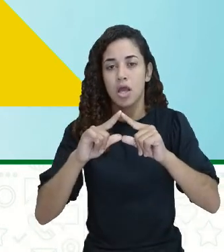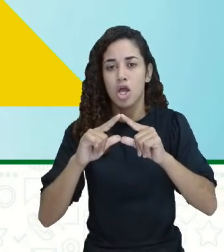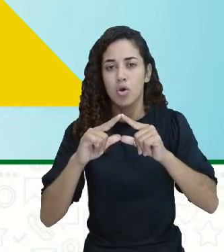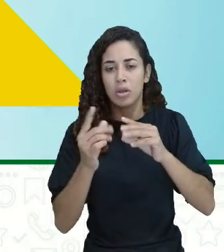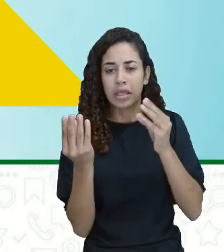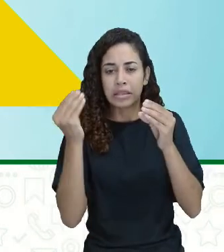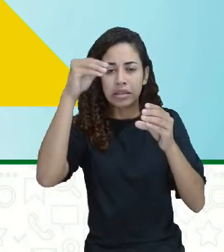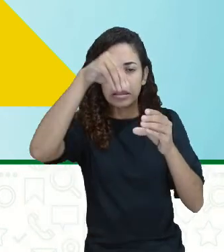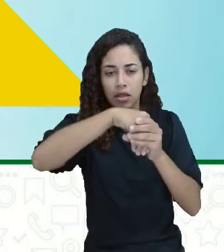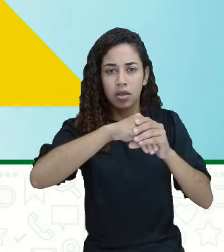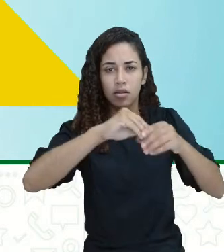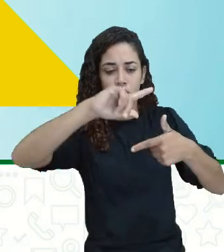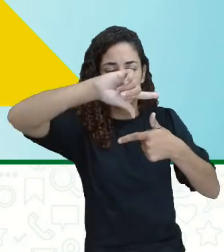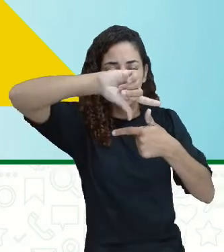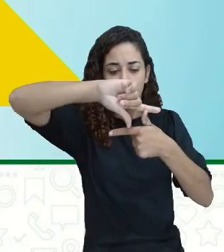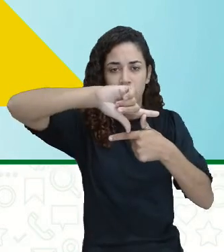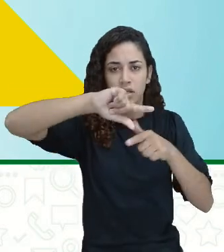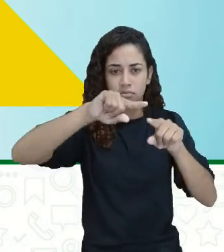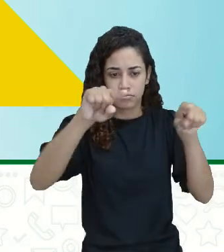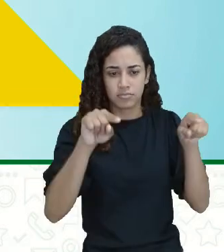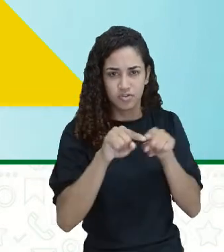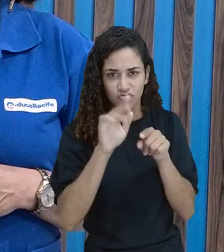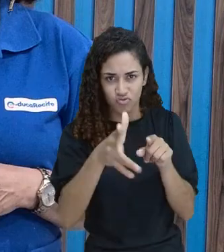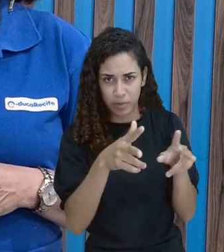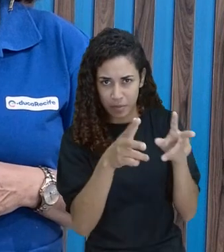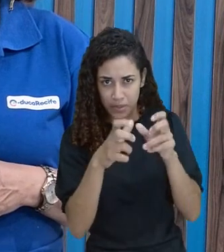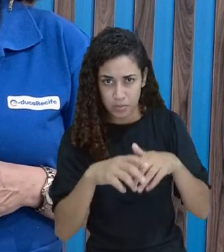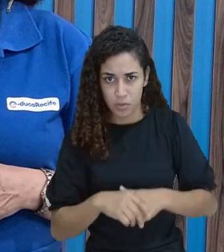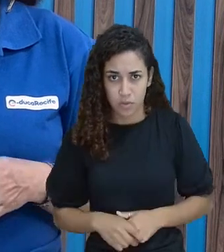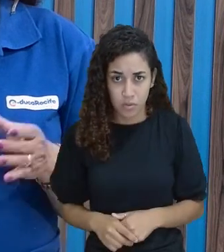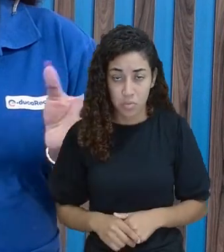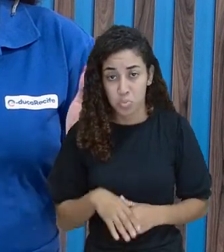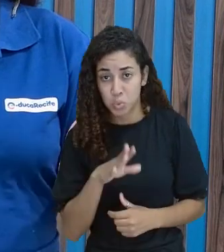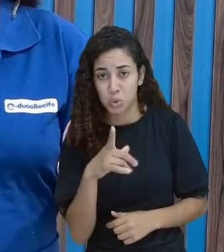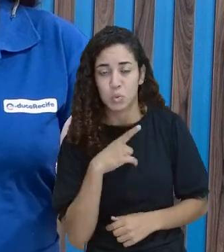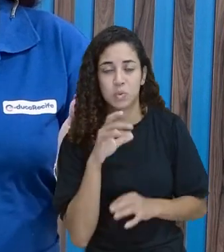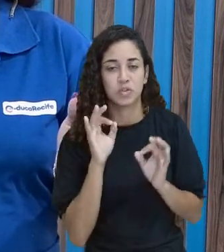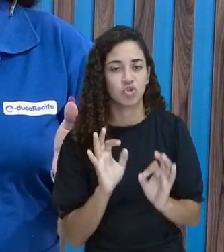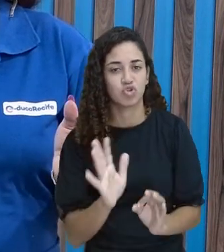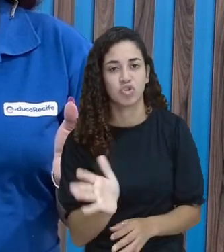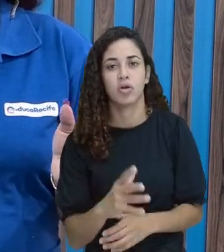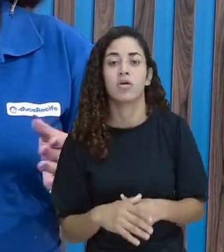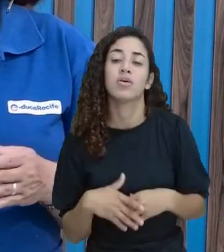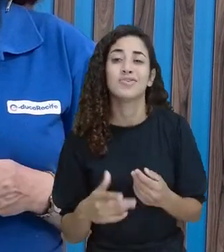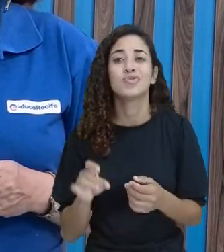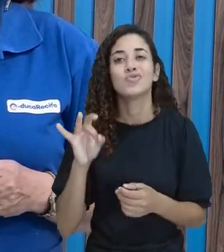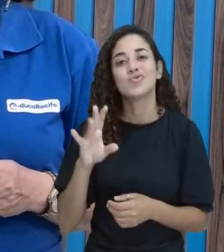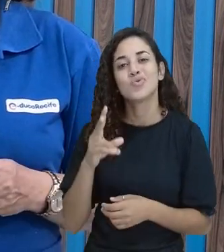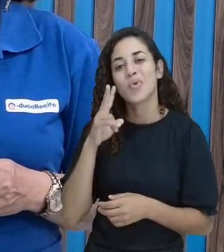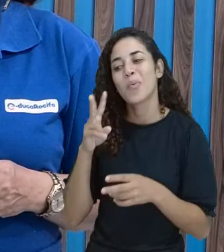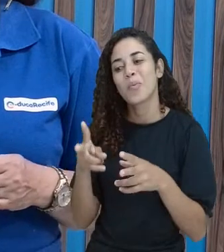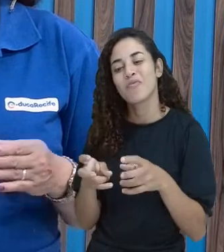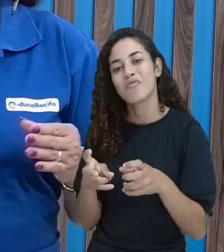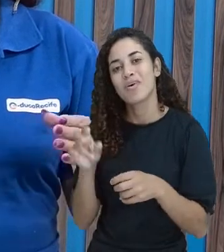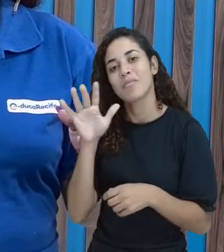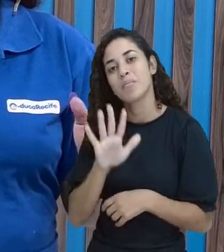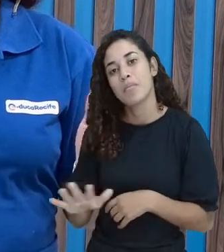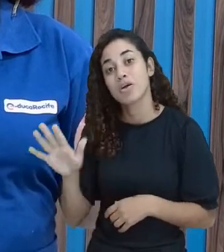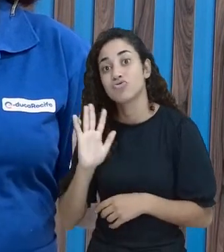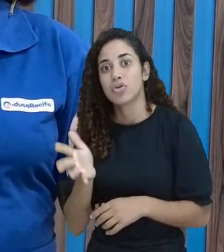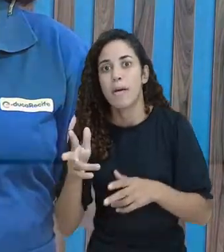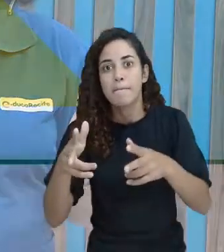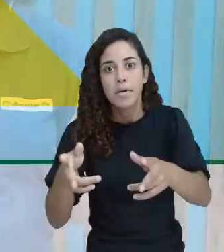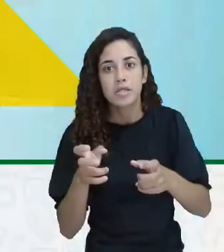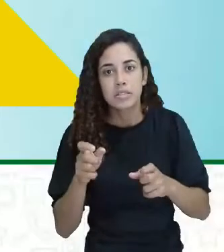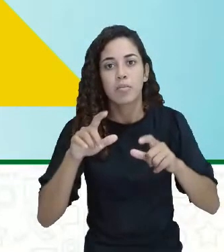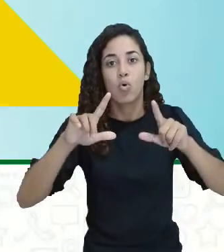dentro? Tenho certeza que já, né? Só em a gente olhar a figura, a gente percebe que o